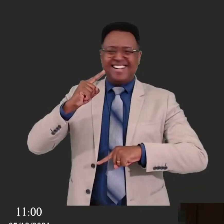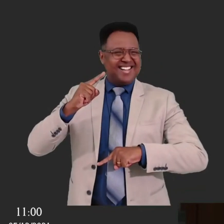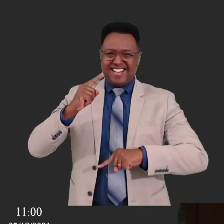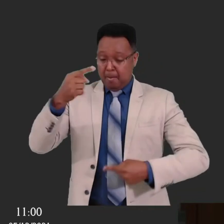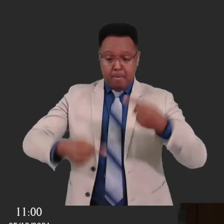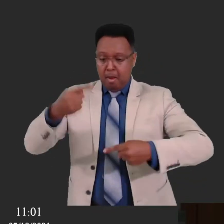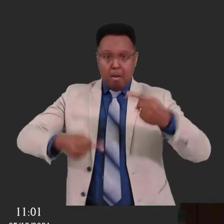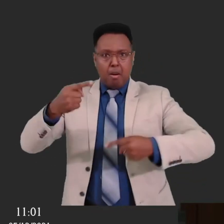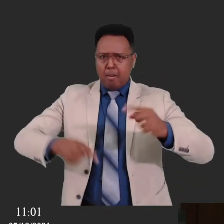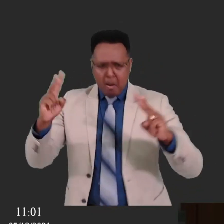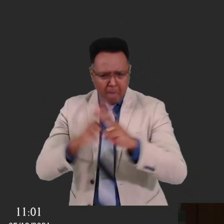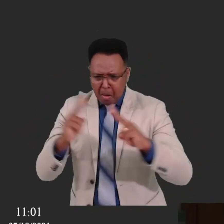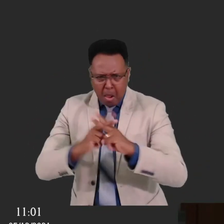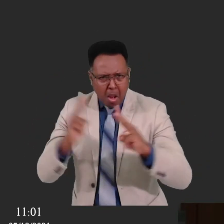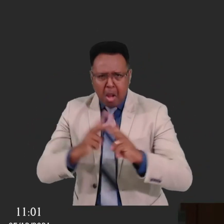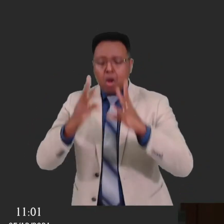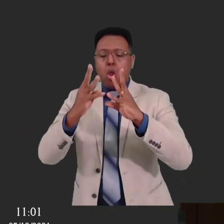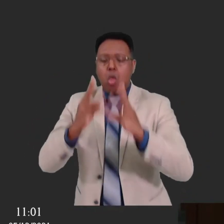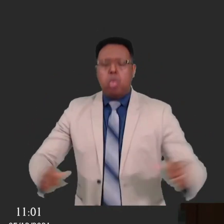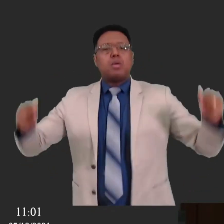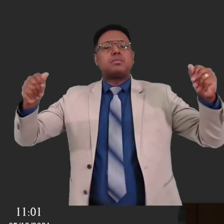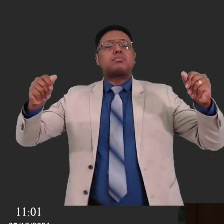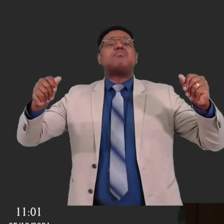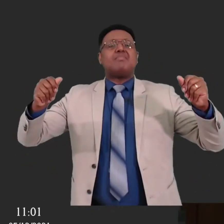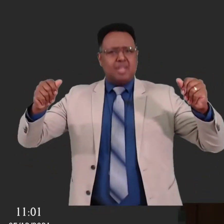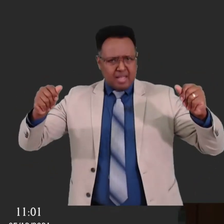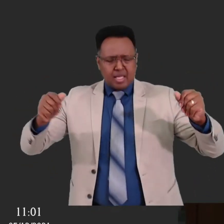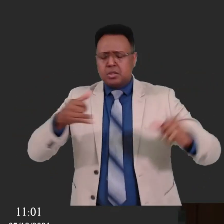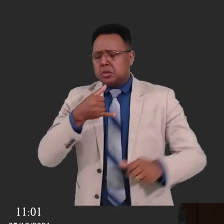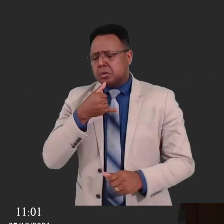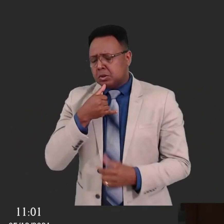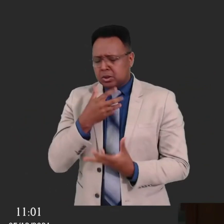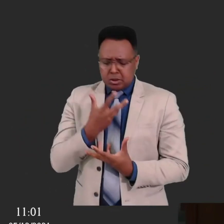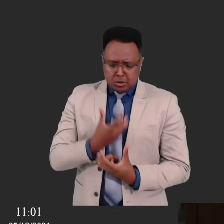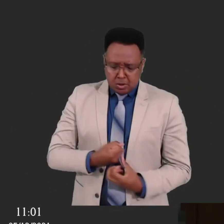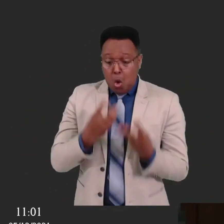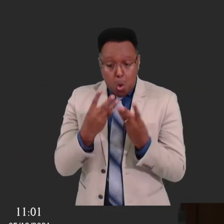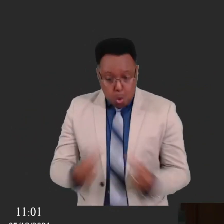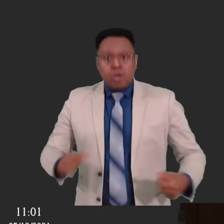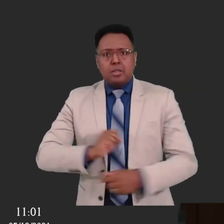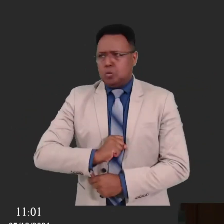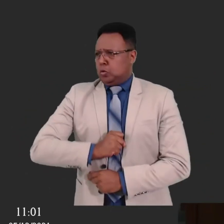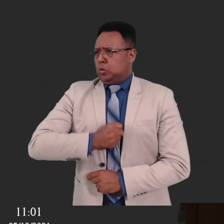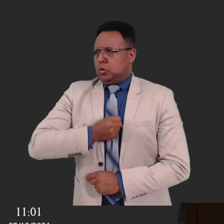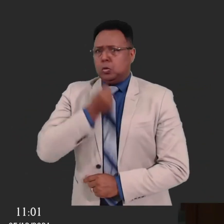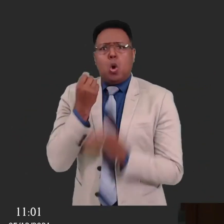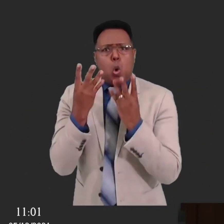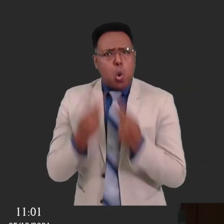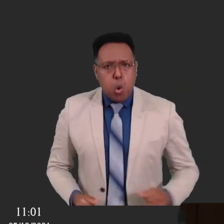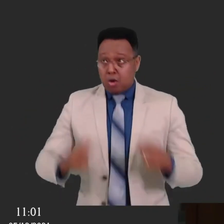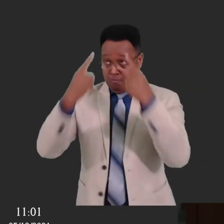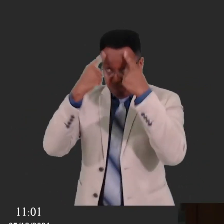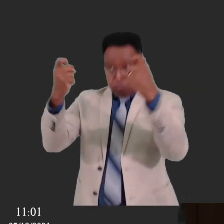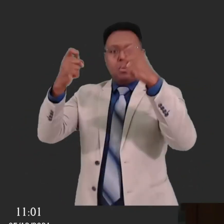embora a contenda, foi embora a diferença, foi embora a tristeza, foi embora o ódio, foi embora a violência. Por